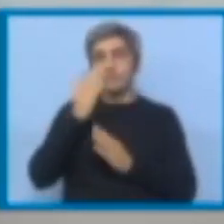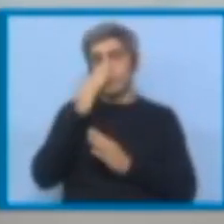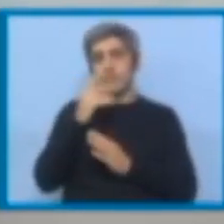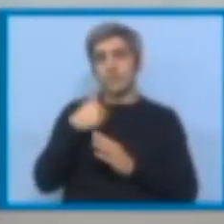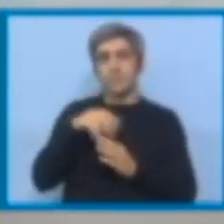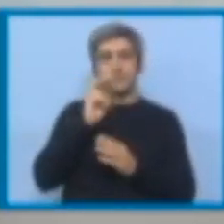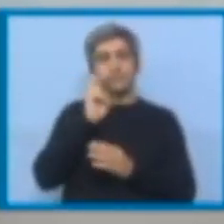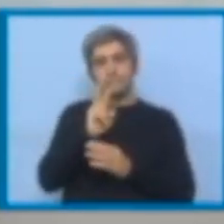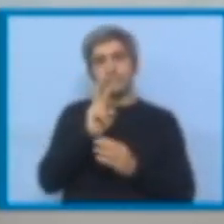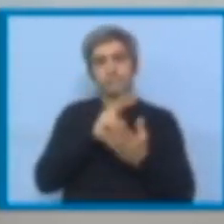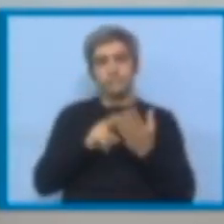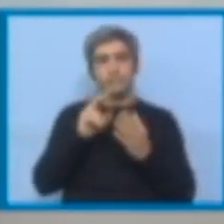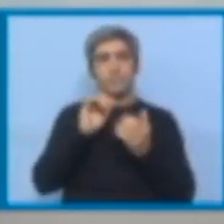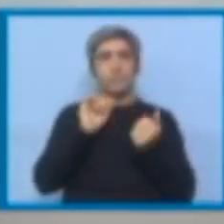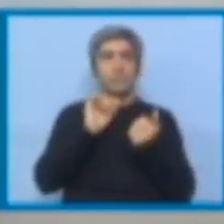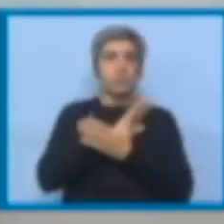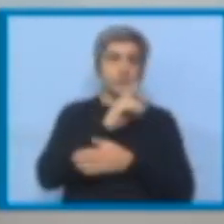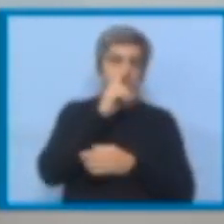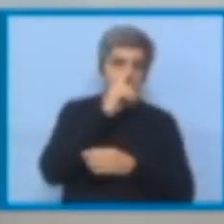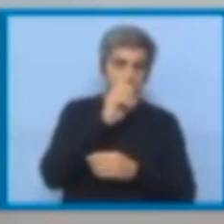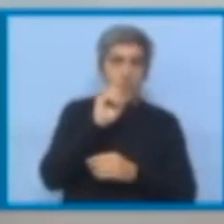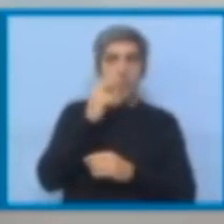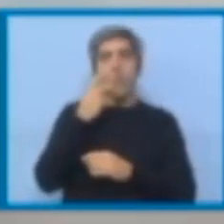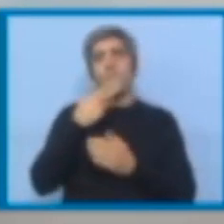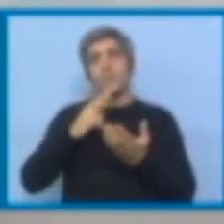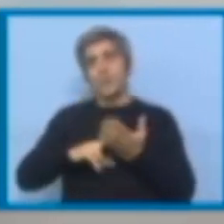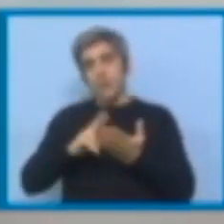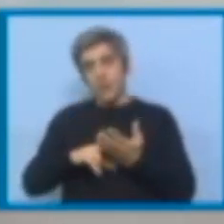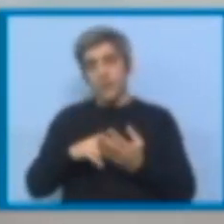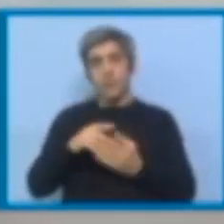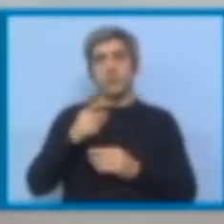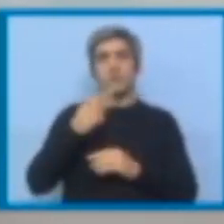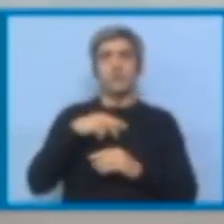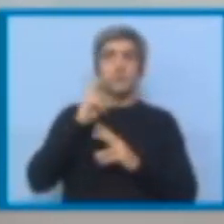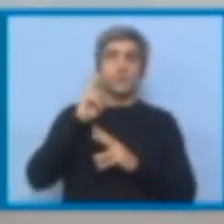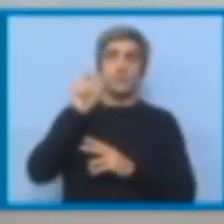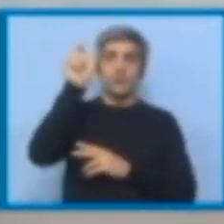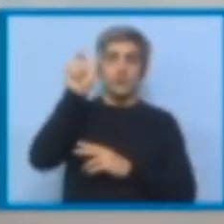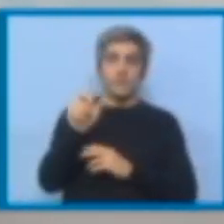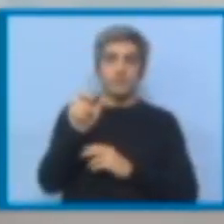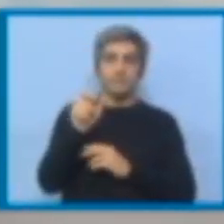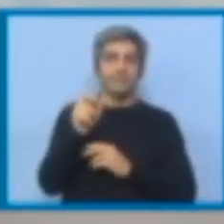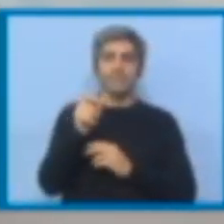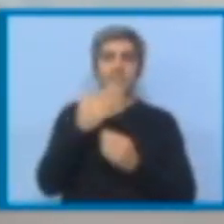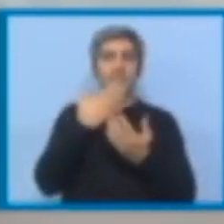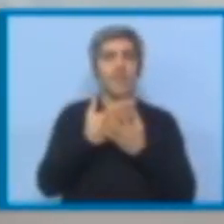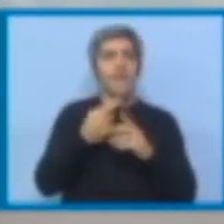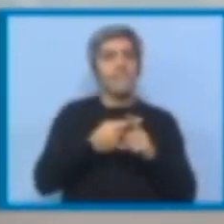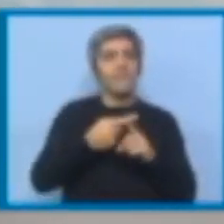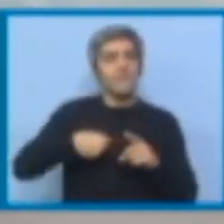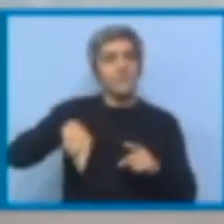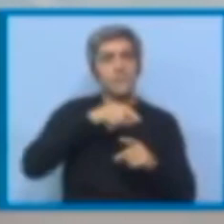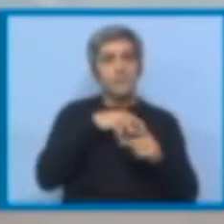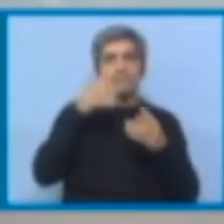vamos lendo das fake news ou da verdade, que não é uma figura que tenha cativado a